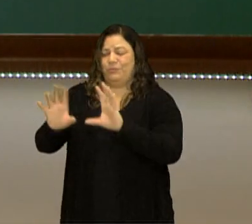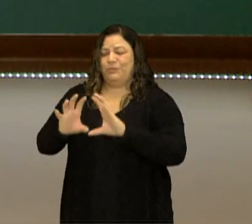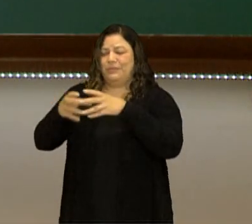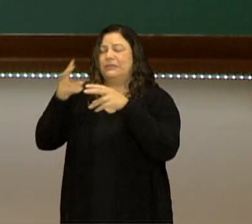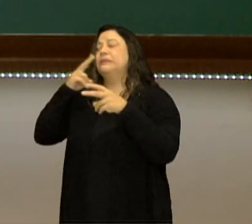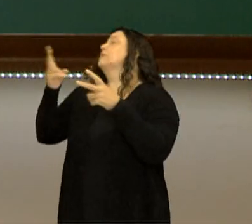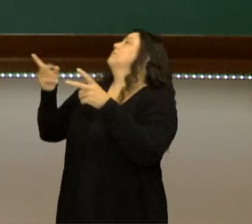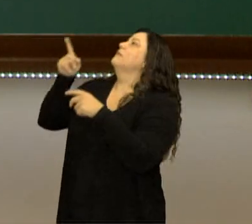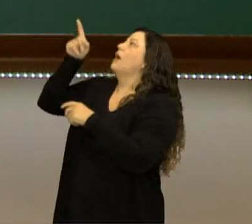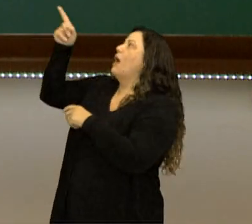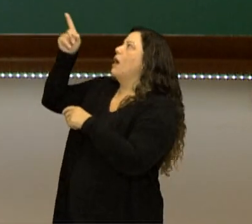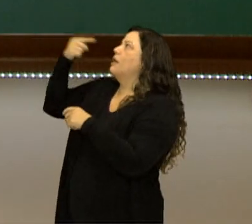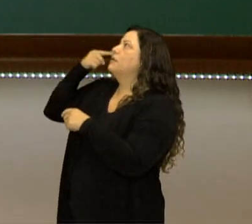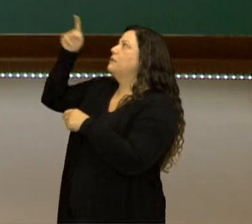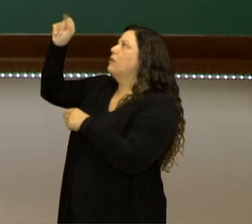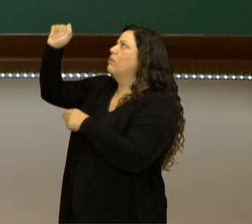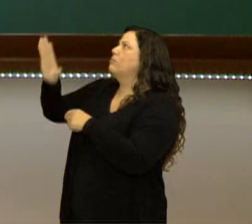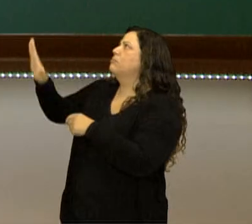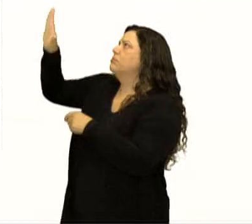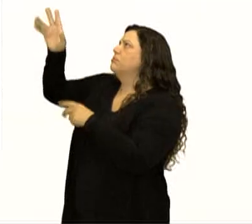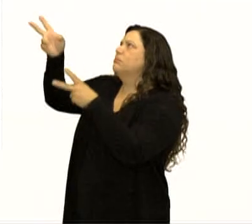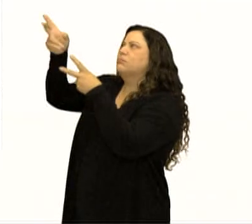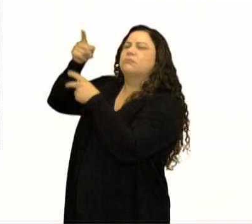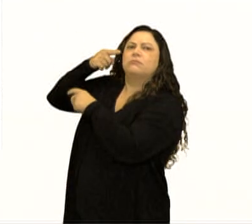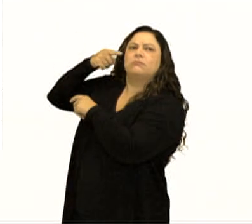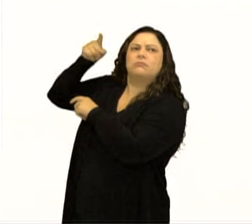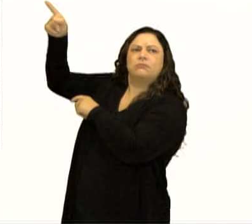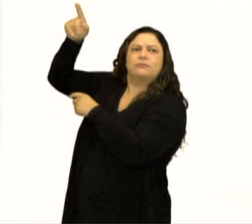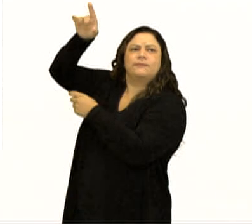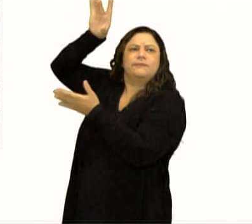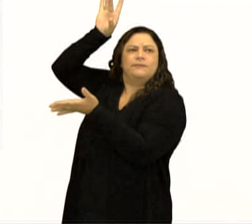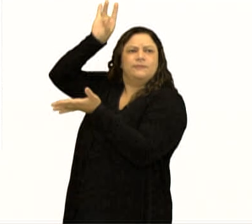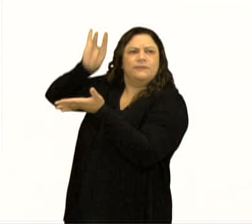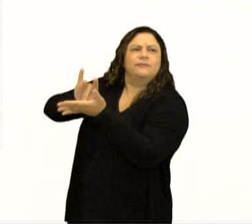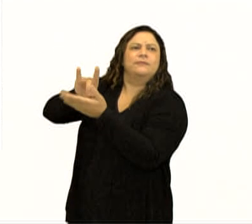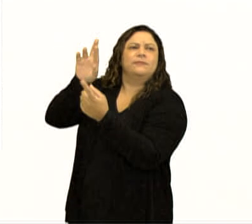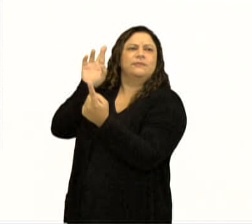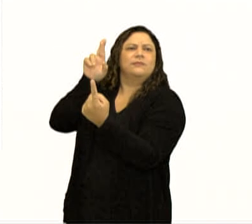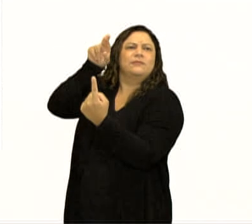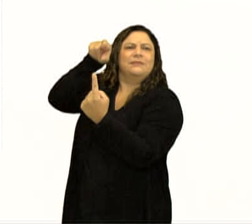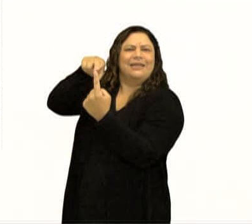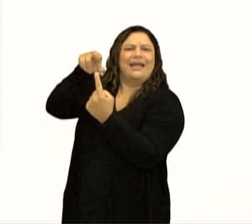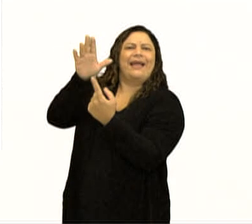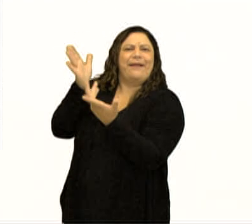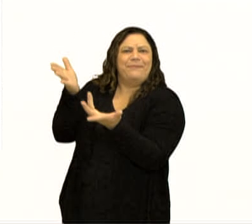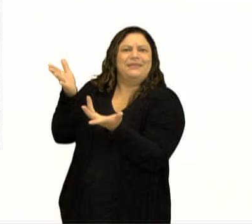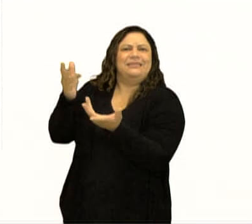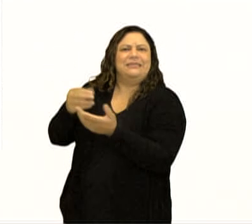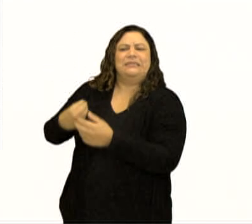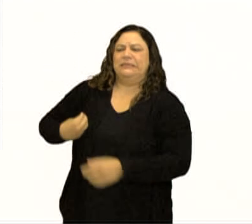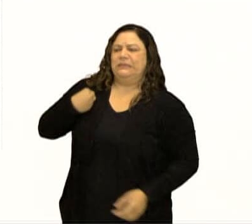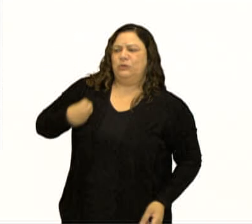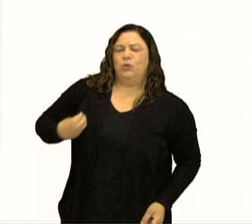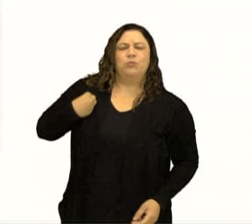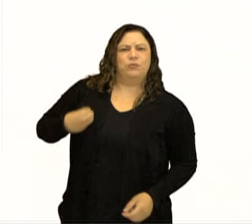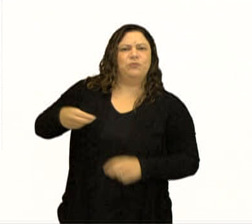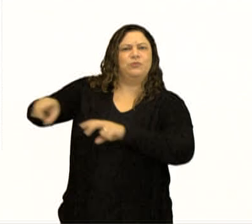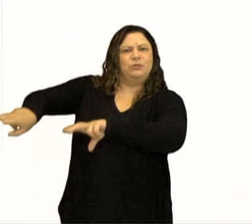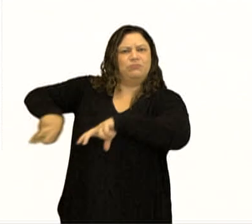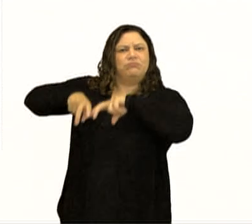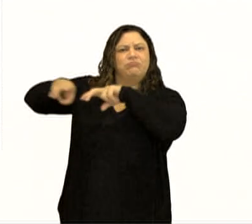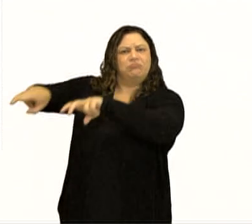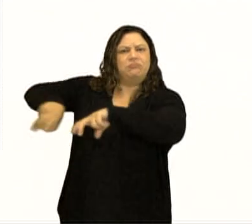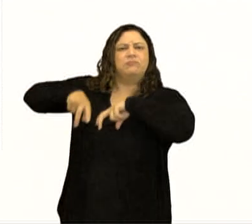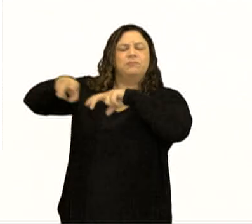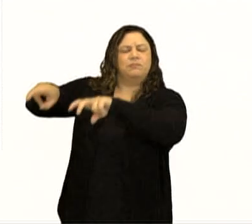uma imagem que era exatamente a representação de como viviam esses camponeses na